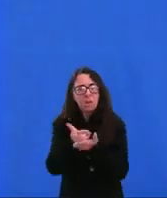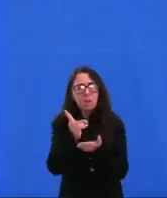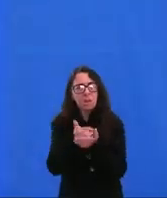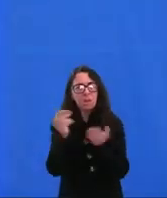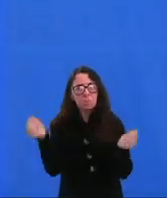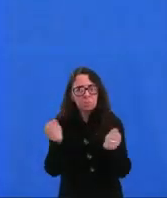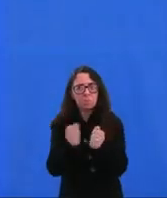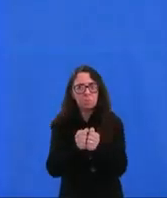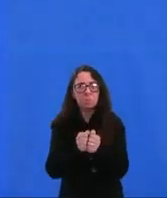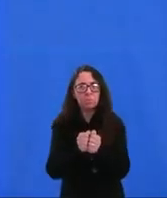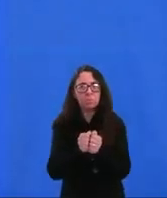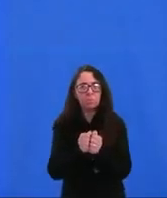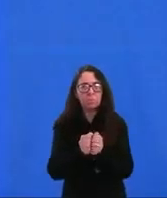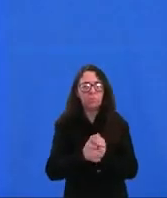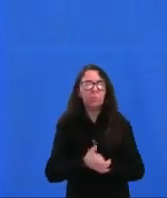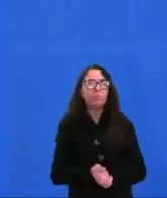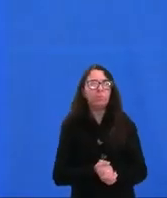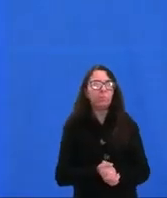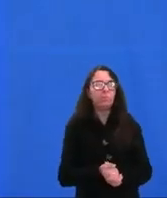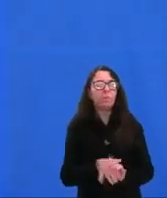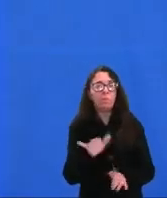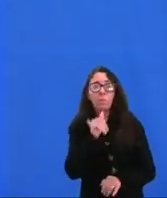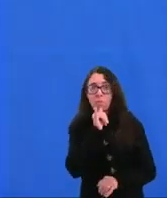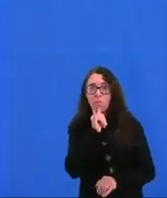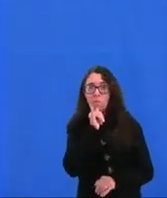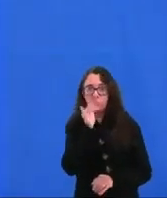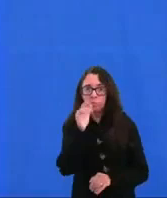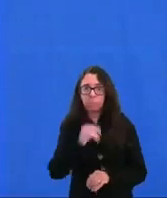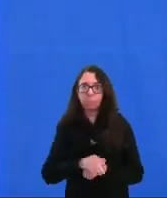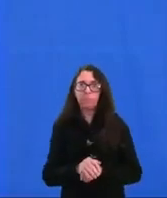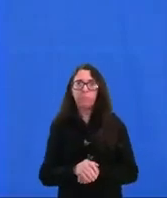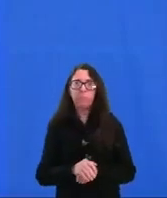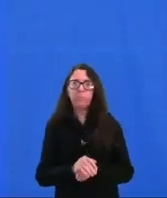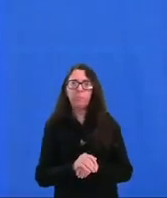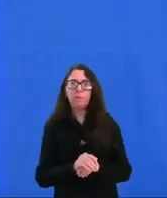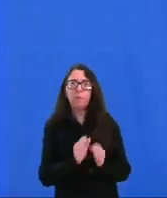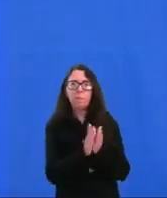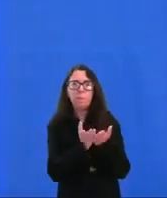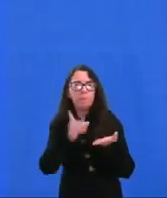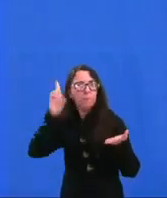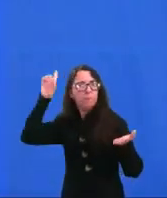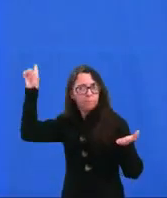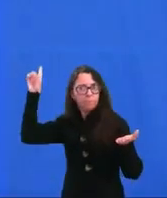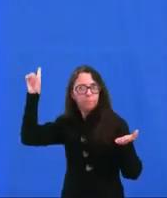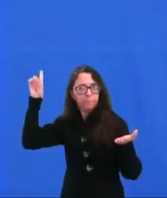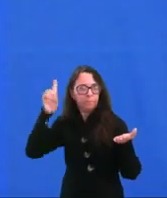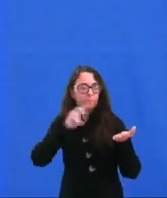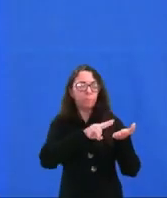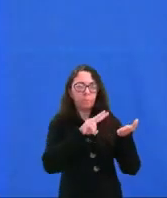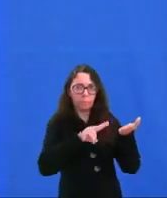Vamos ler aqui com os irmãos Atos dos Apóstolos, capítulo de número 6.